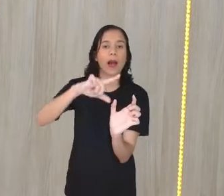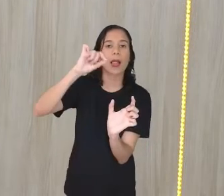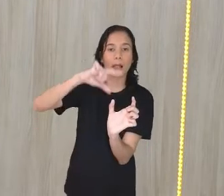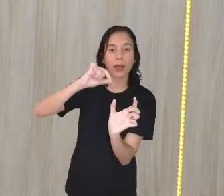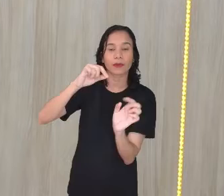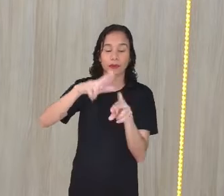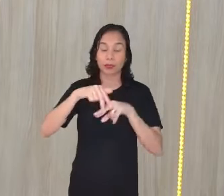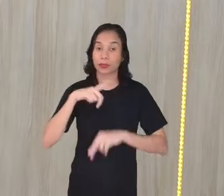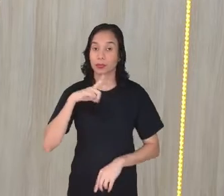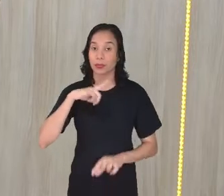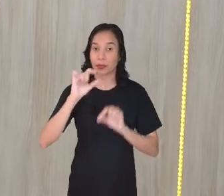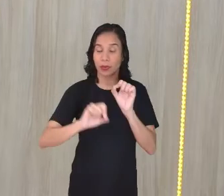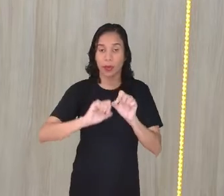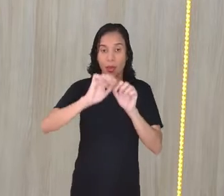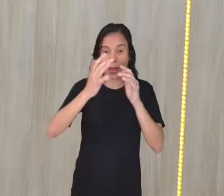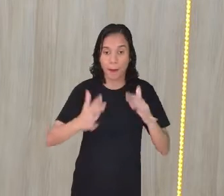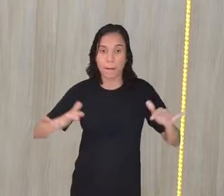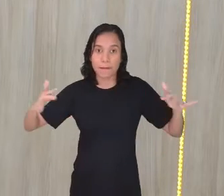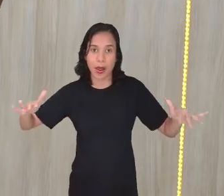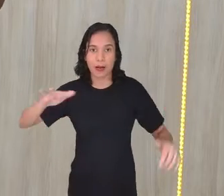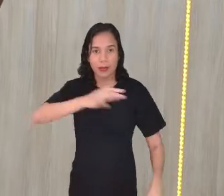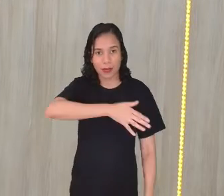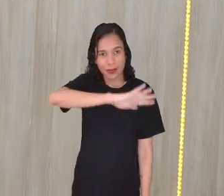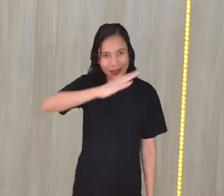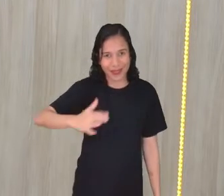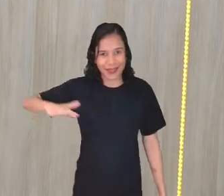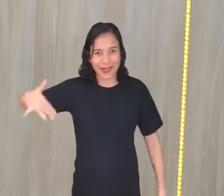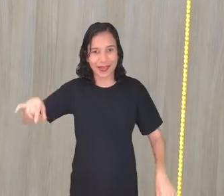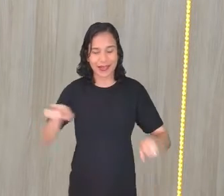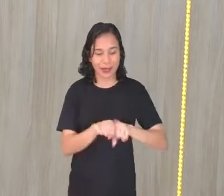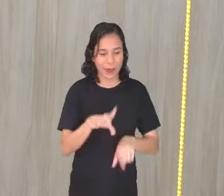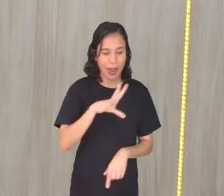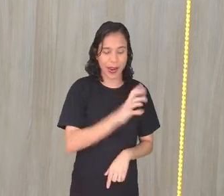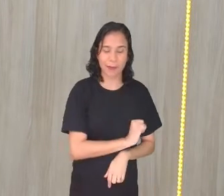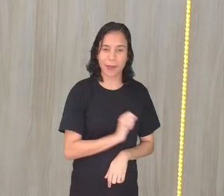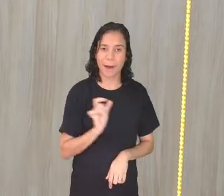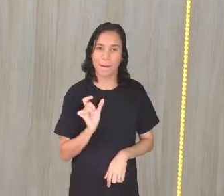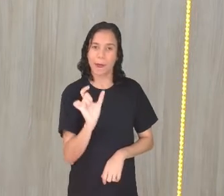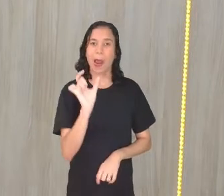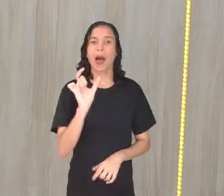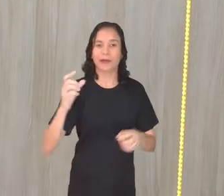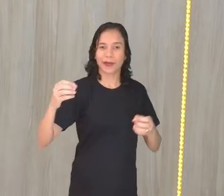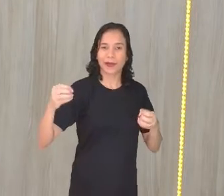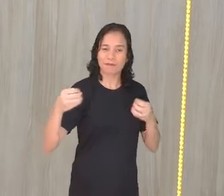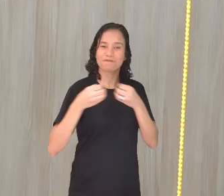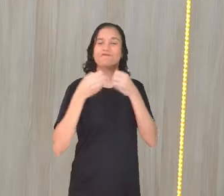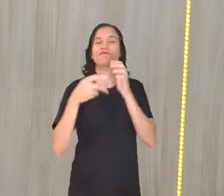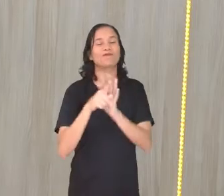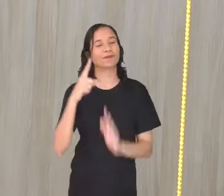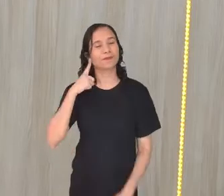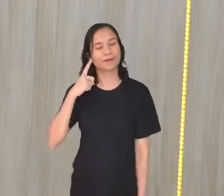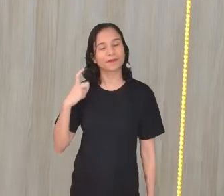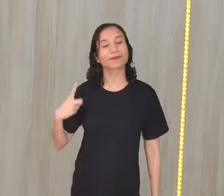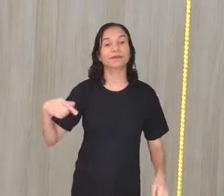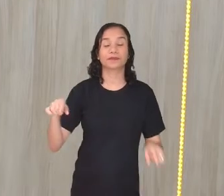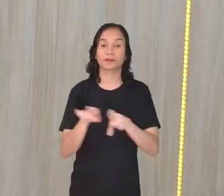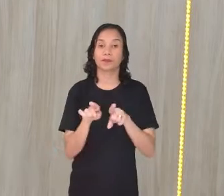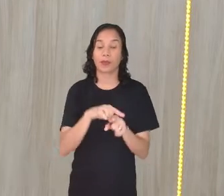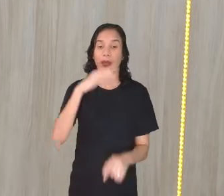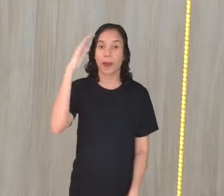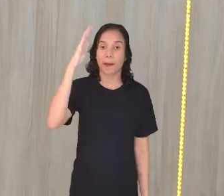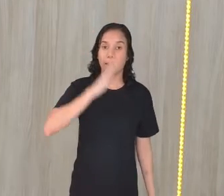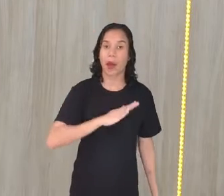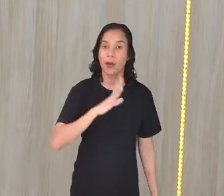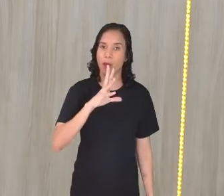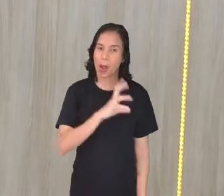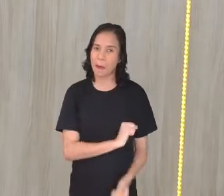você tem ali mar e amar, que são palavras que sonoramente se aproximam bastante, né? A gente também tem mal amar,